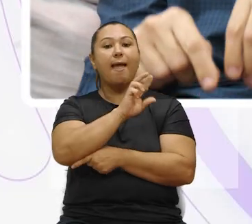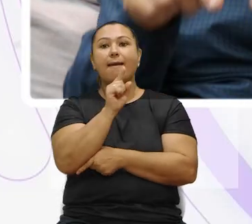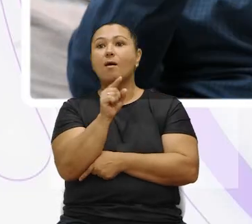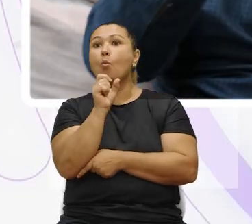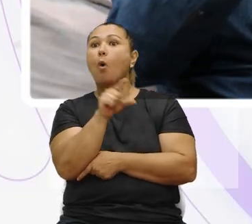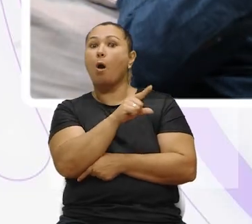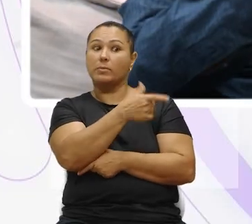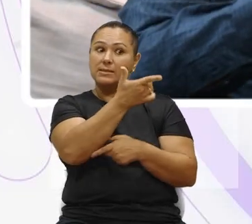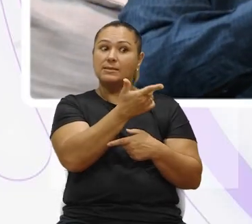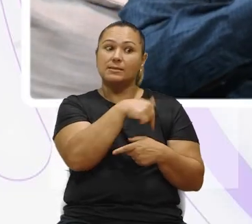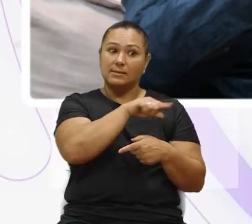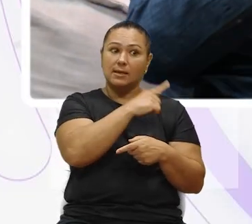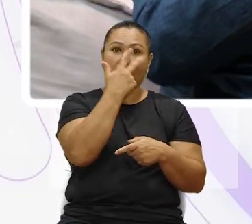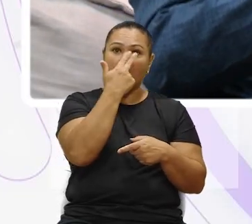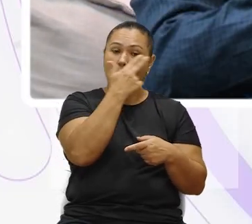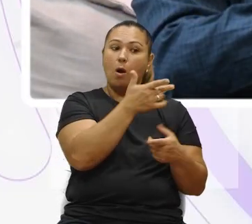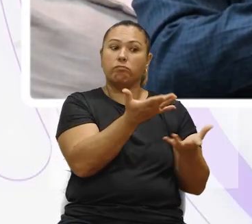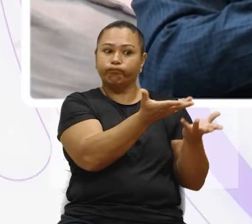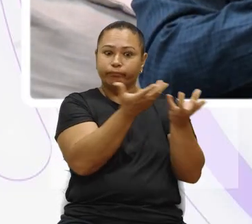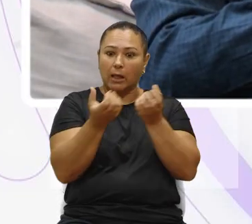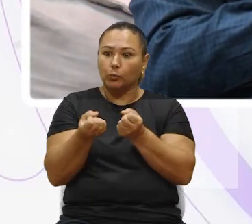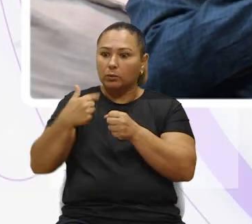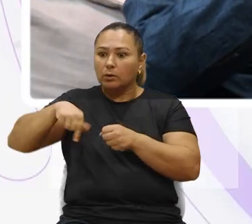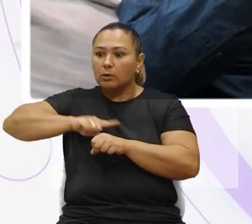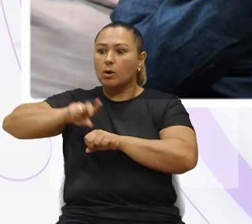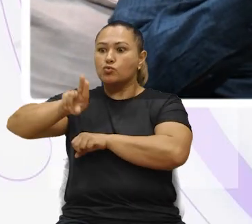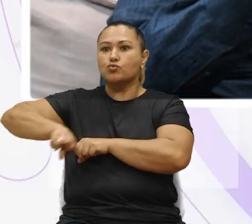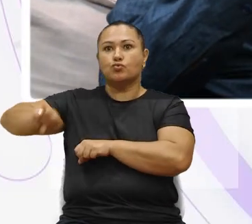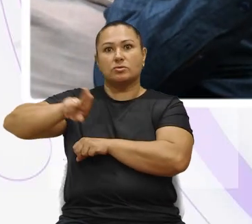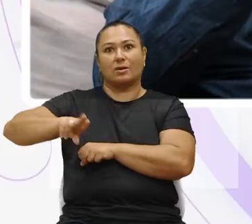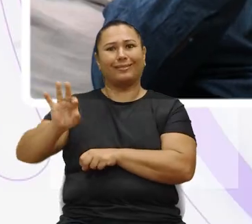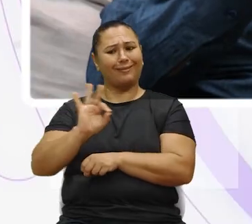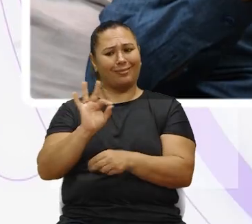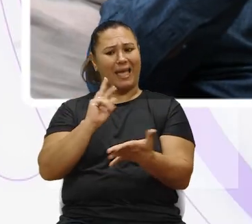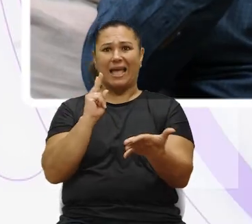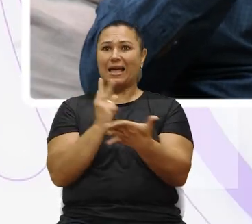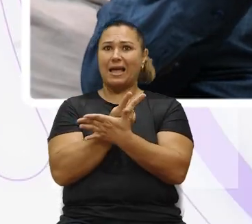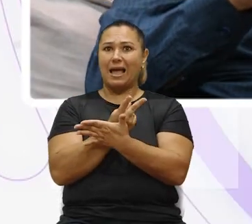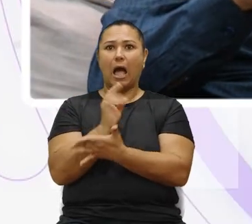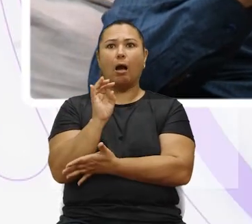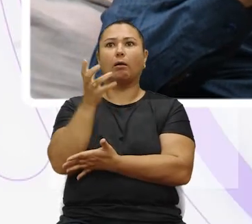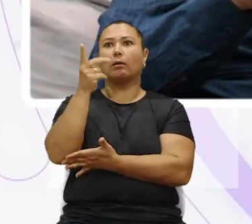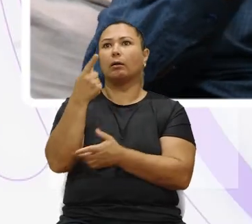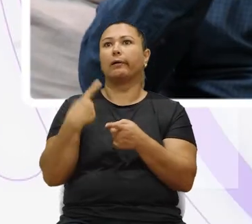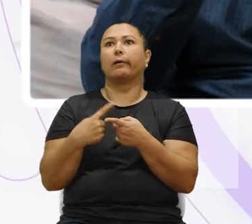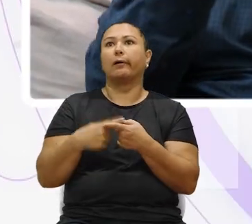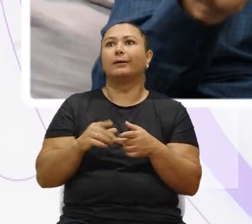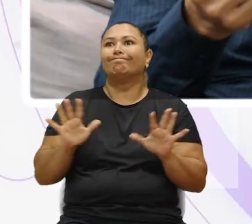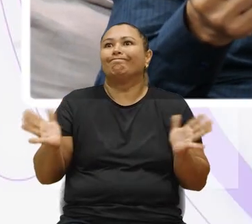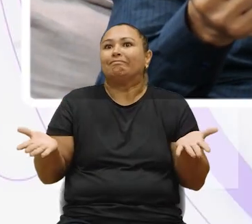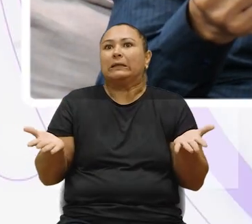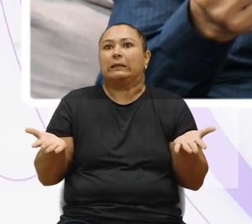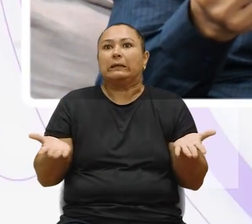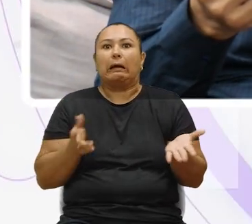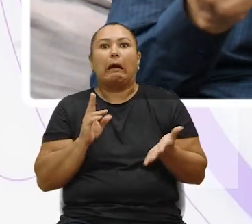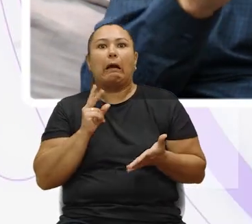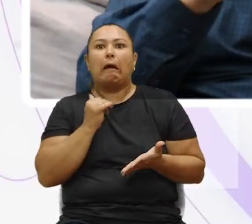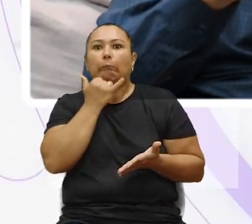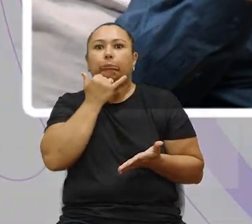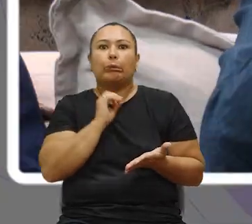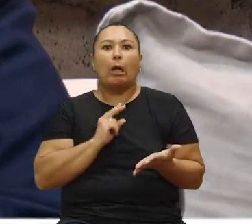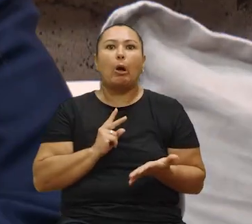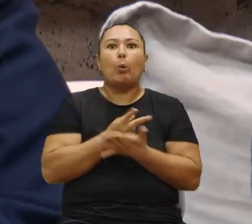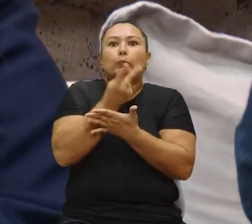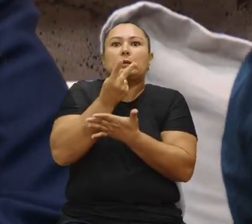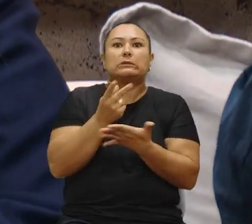teu caso e tu vai ter que adotar o que nela está previsto. Eu sempre digo, nenhum acidente acontece por fatalidade.